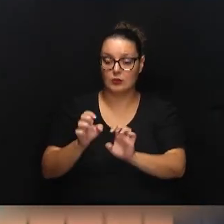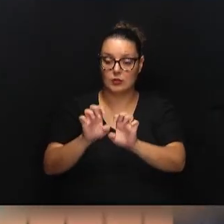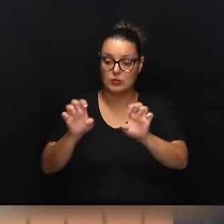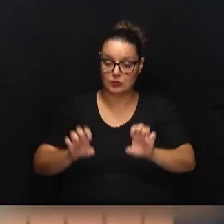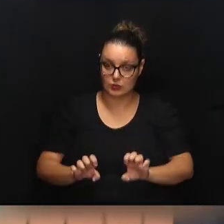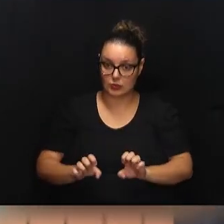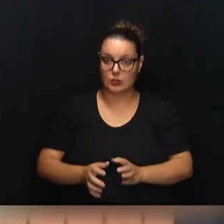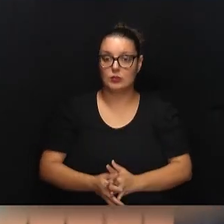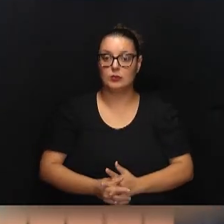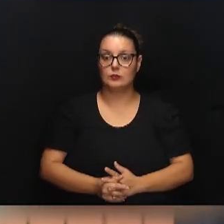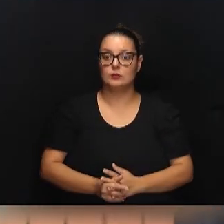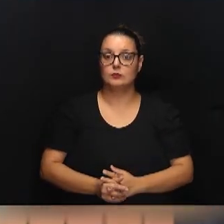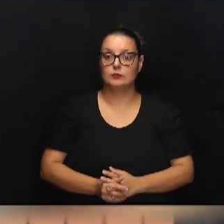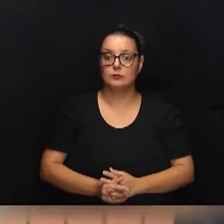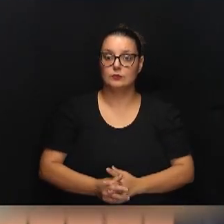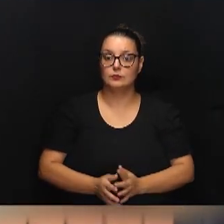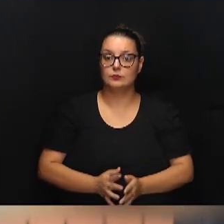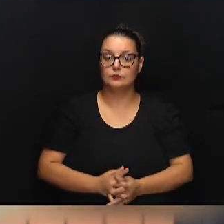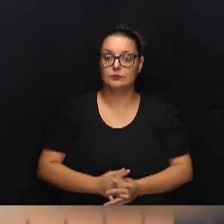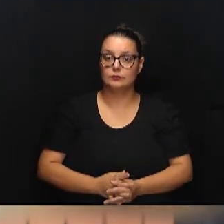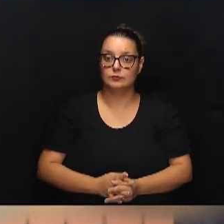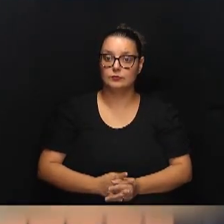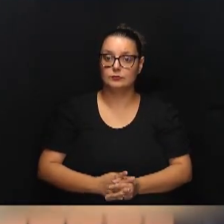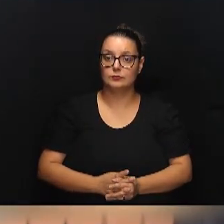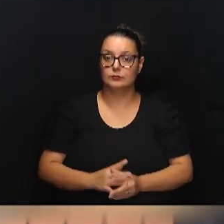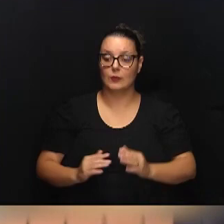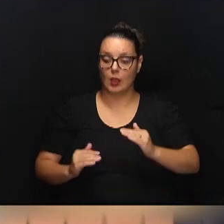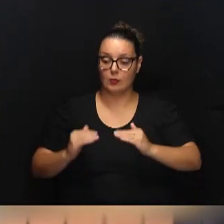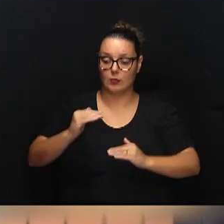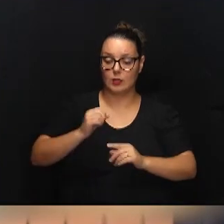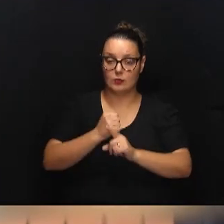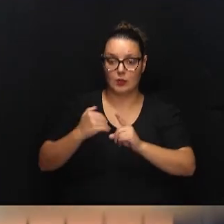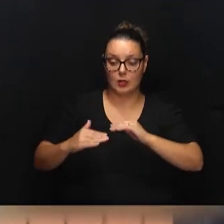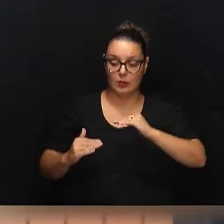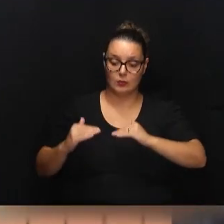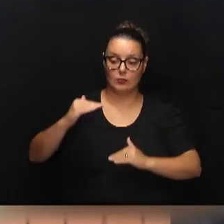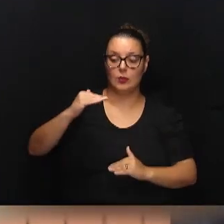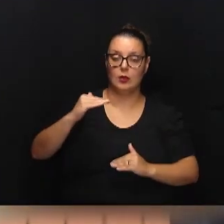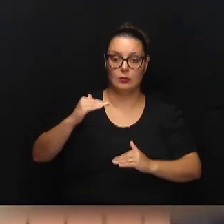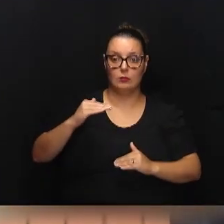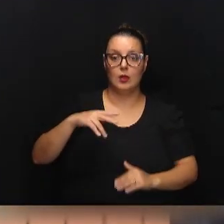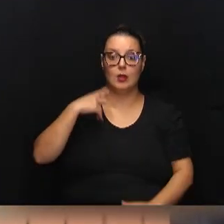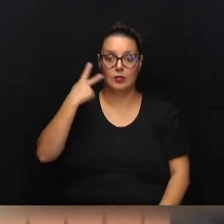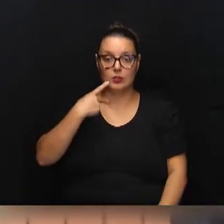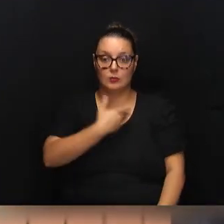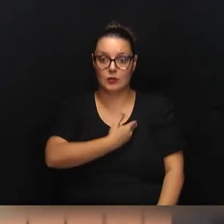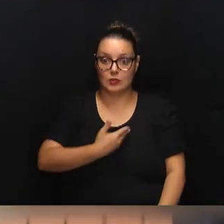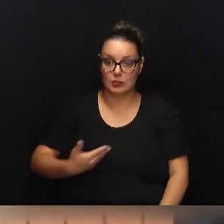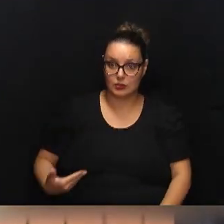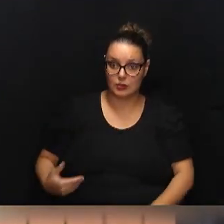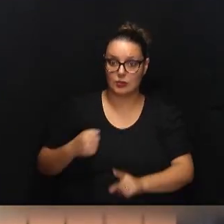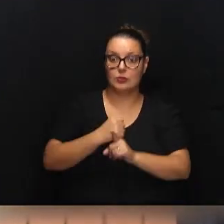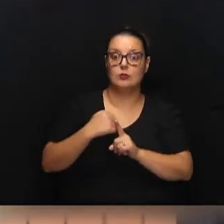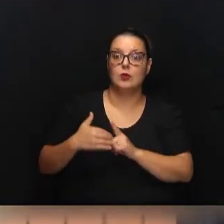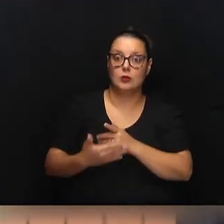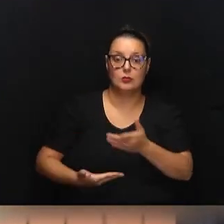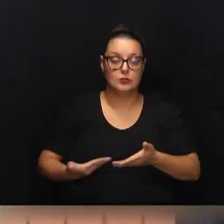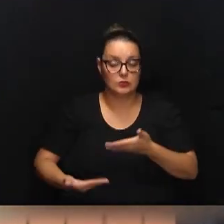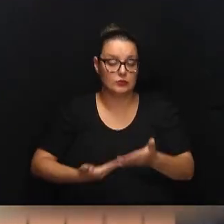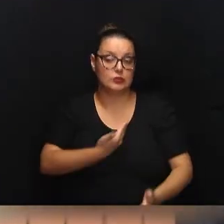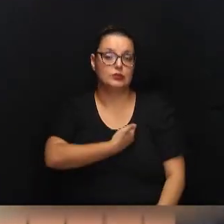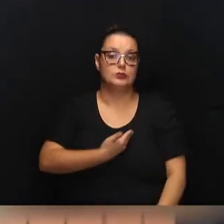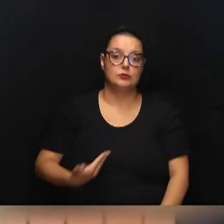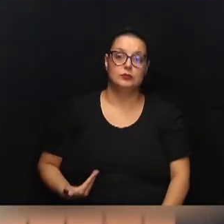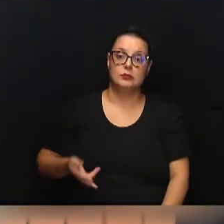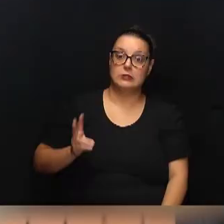estruturado em uma desigualdade social brutal, as políticas sociais, os serviços públicos, eles